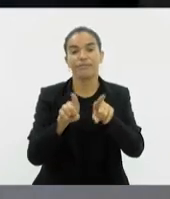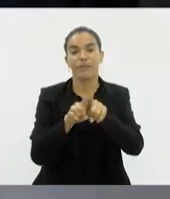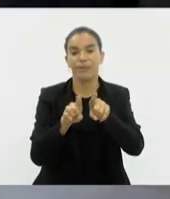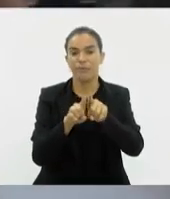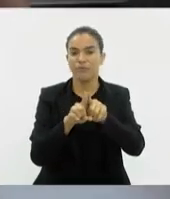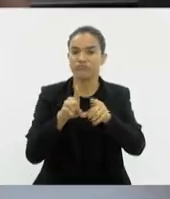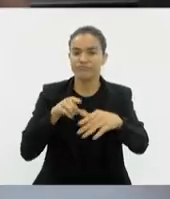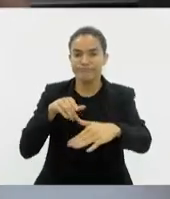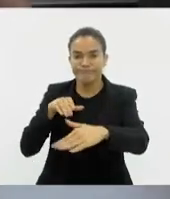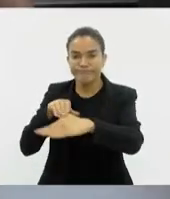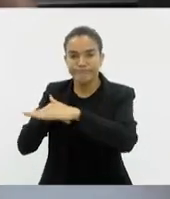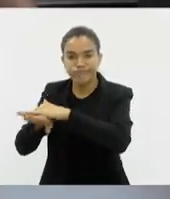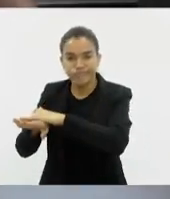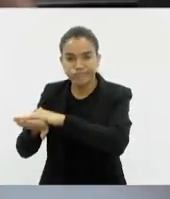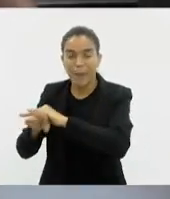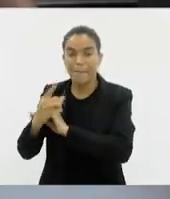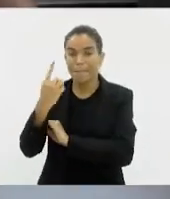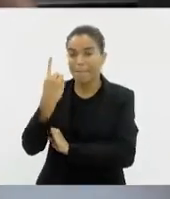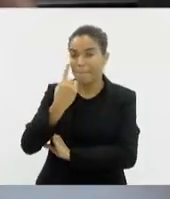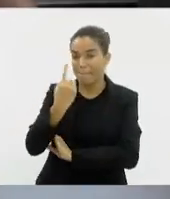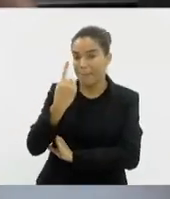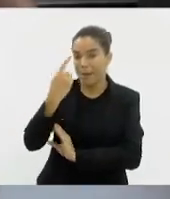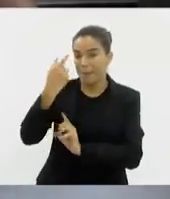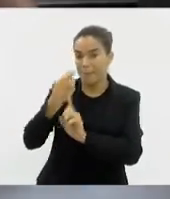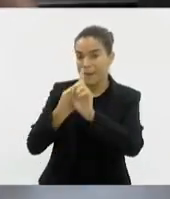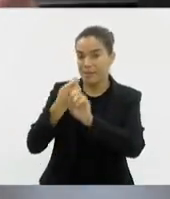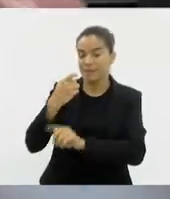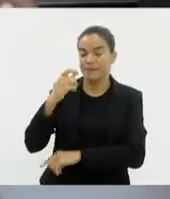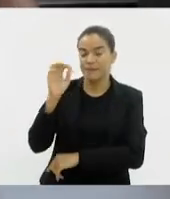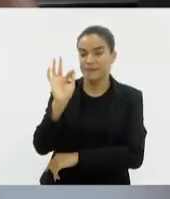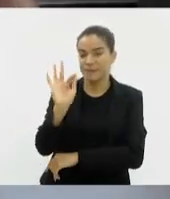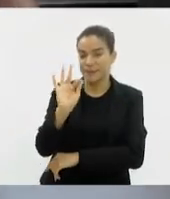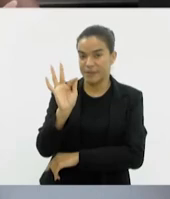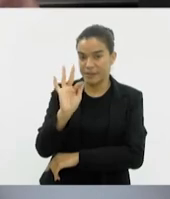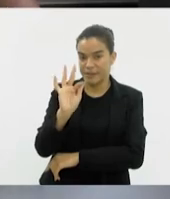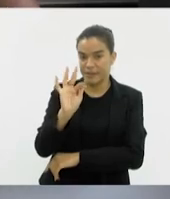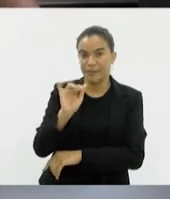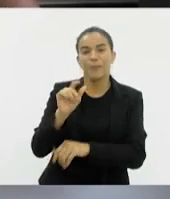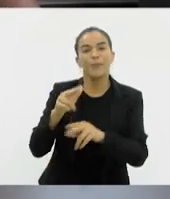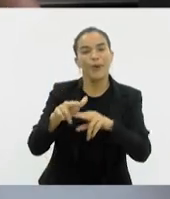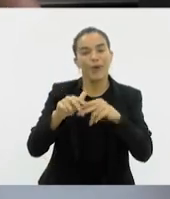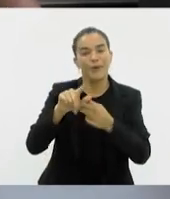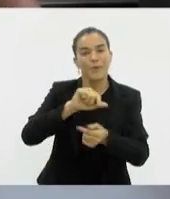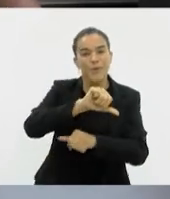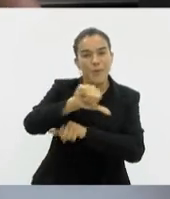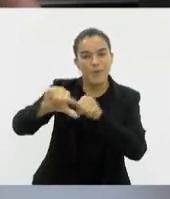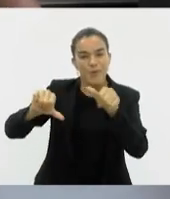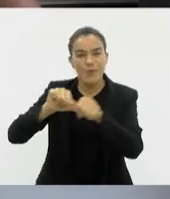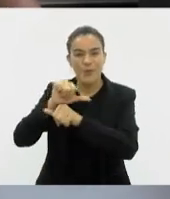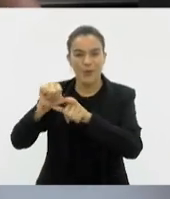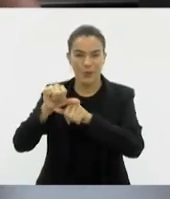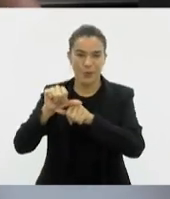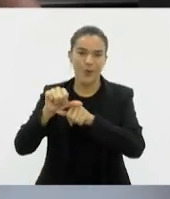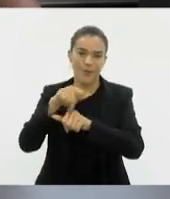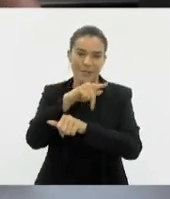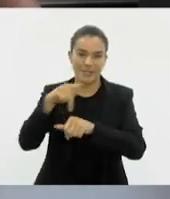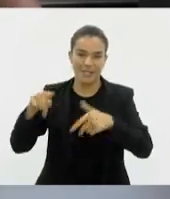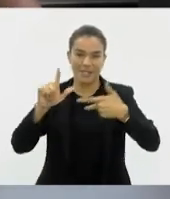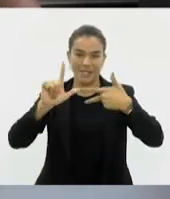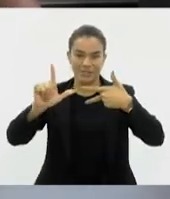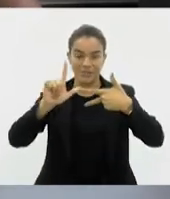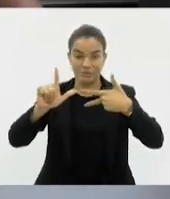a arquivo em 1º de fevereiro, né, pela virada de legislatura, final de legislatura.